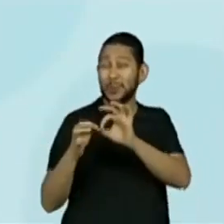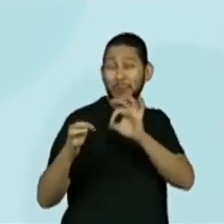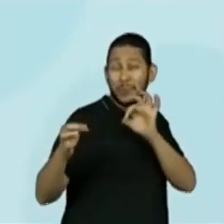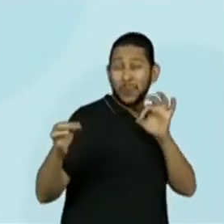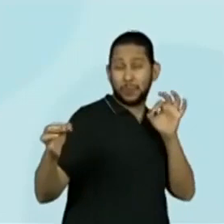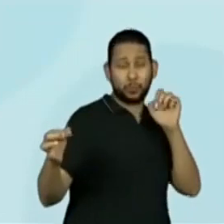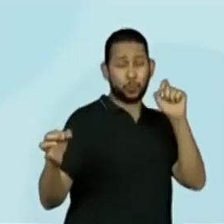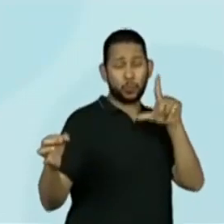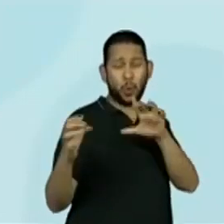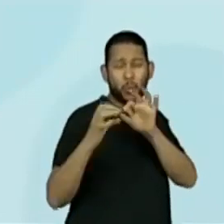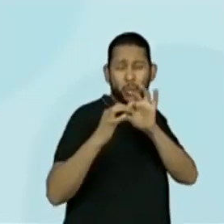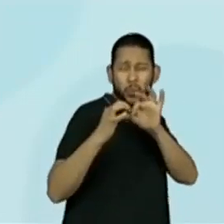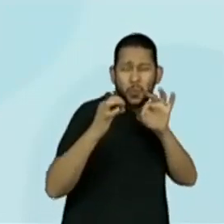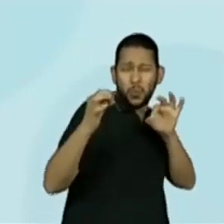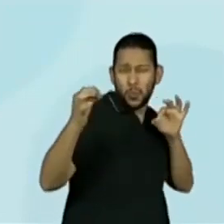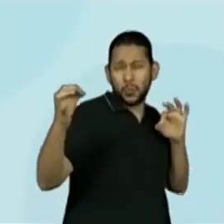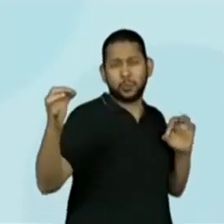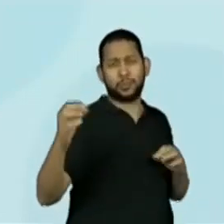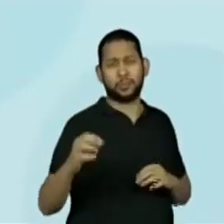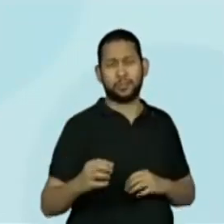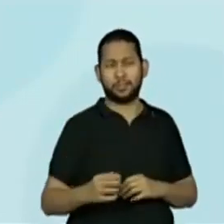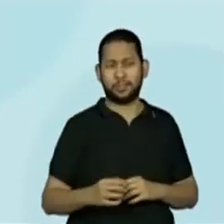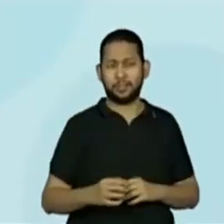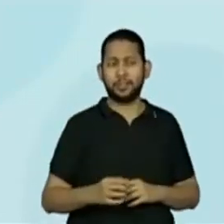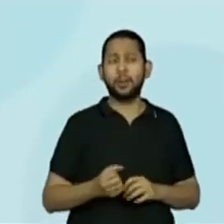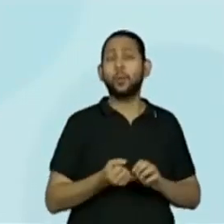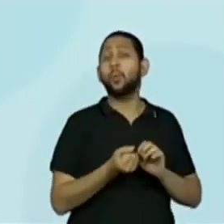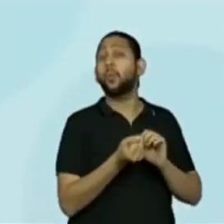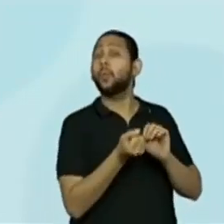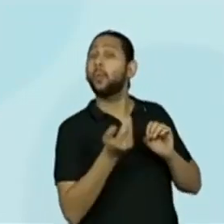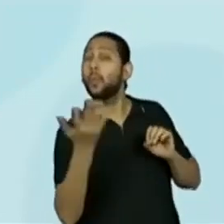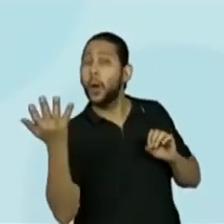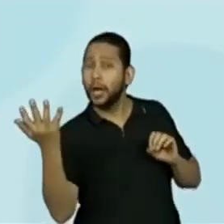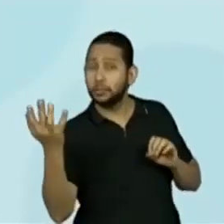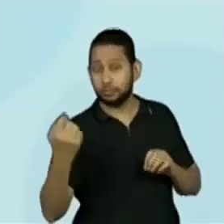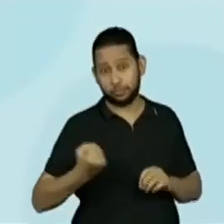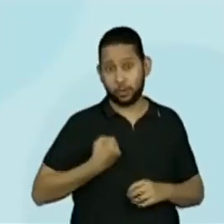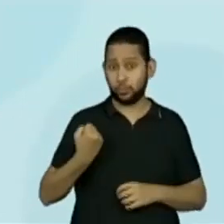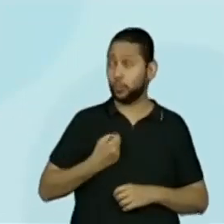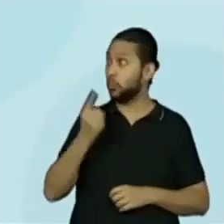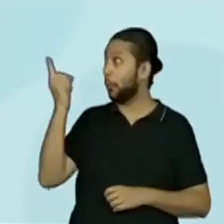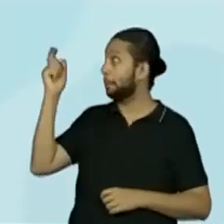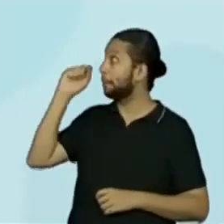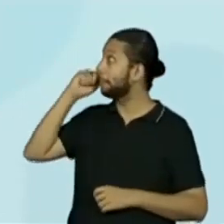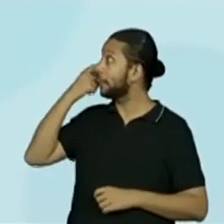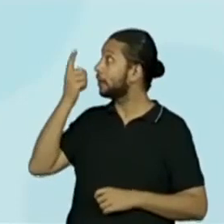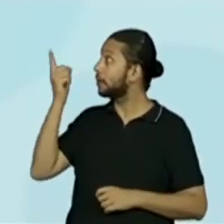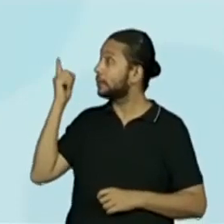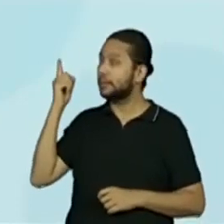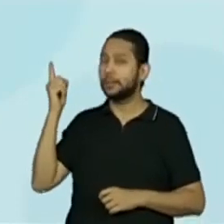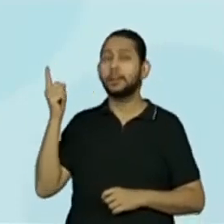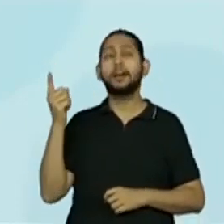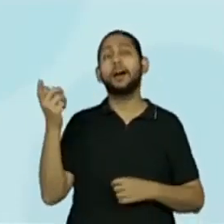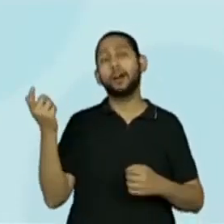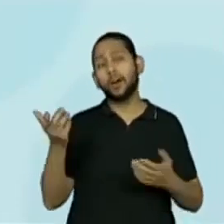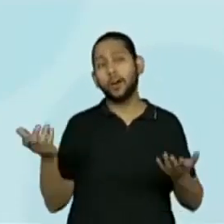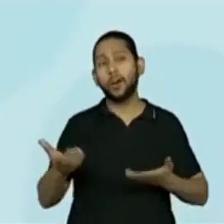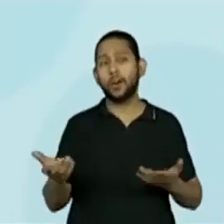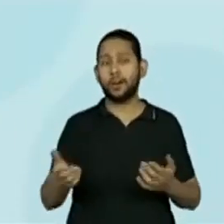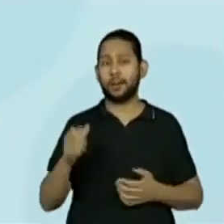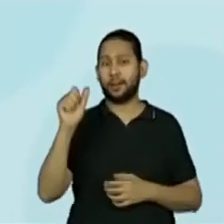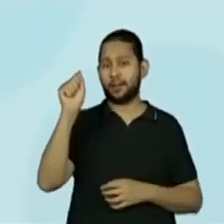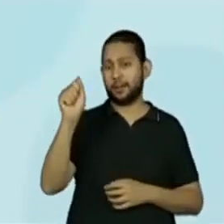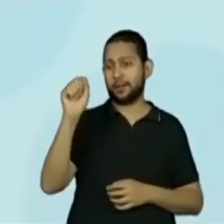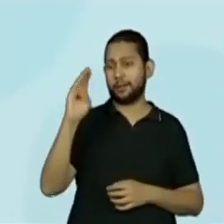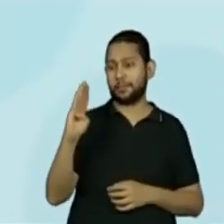Sol. Já tem aí, olha, o quadro para vocês pensarem e dizerem qual dessas respostas